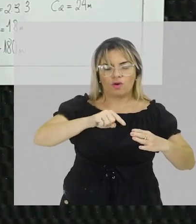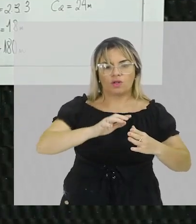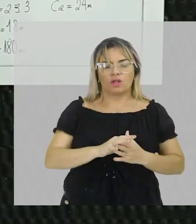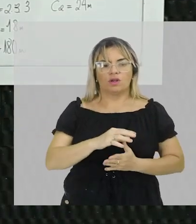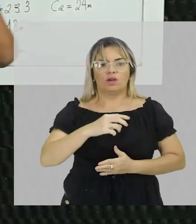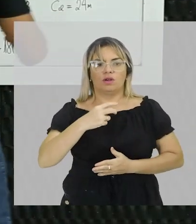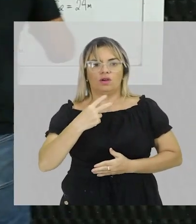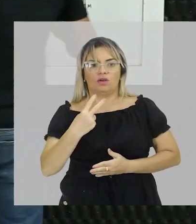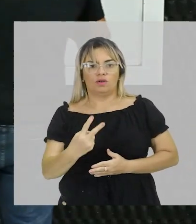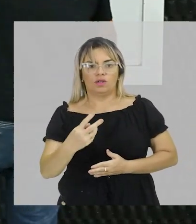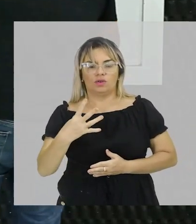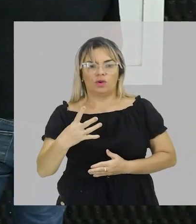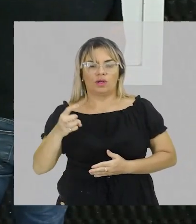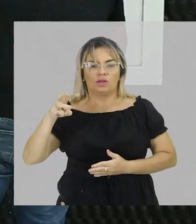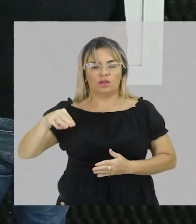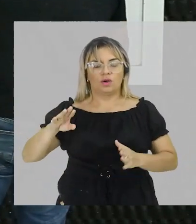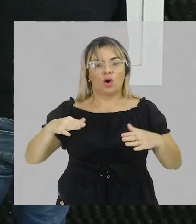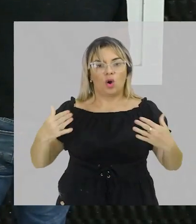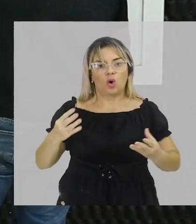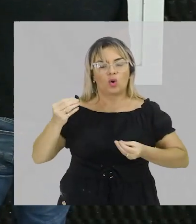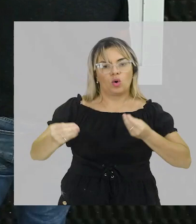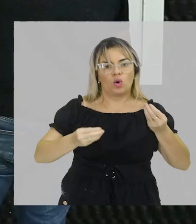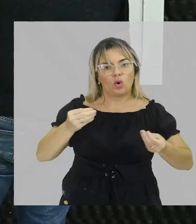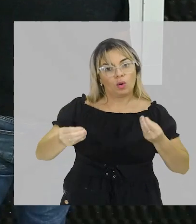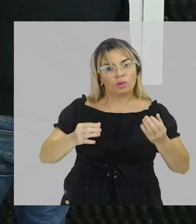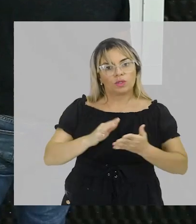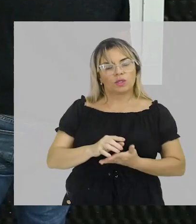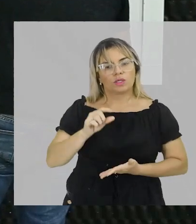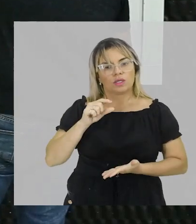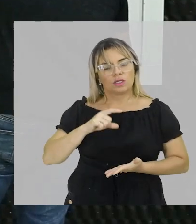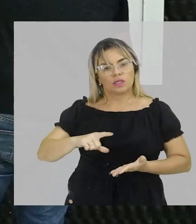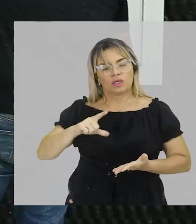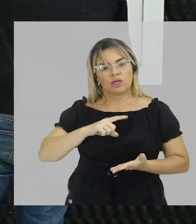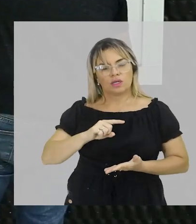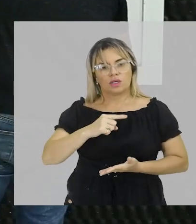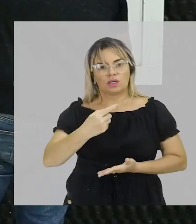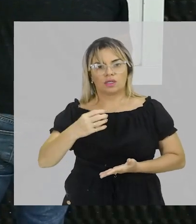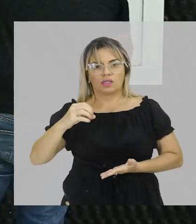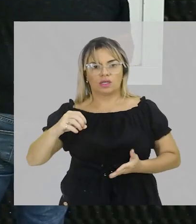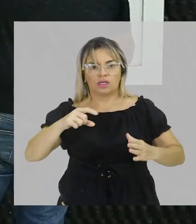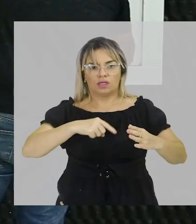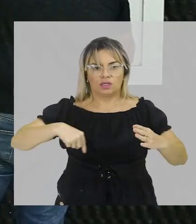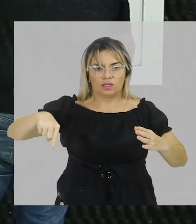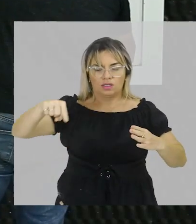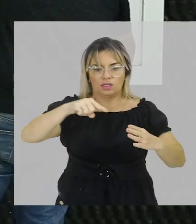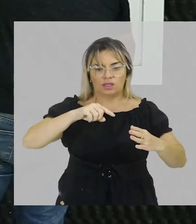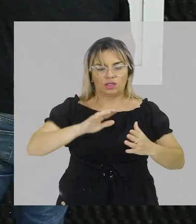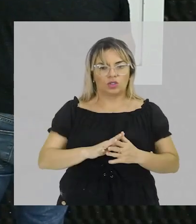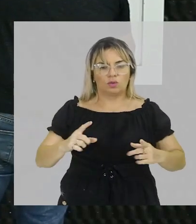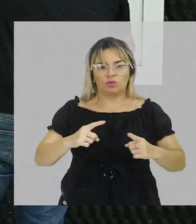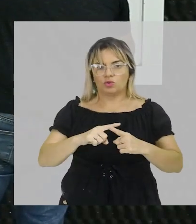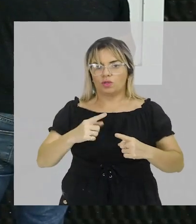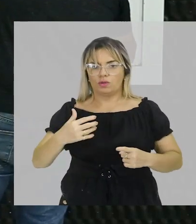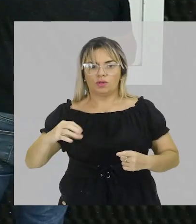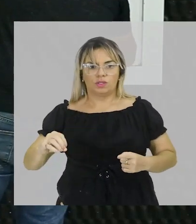voltas, então C2 vai ser igual a 240 metros.